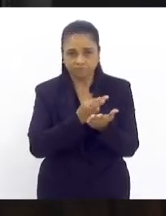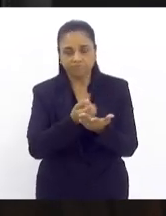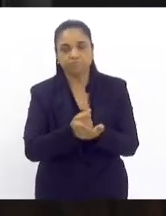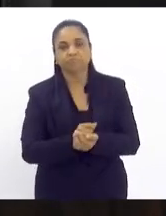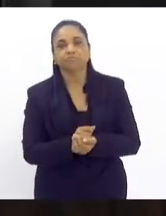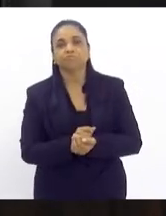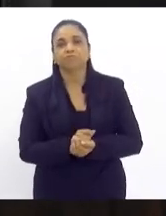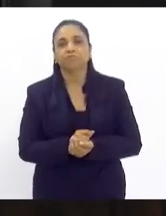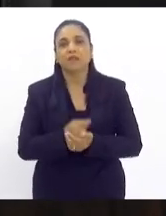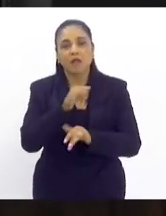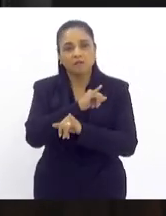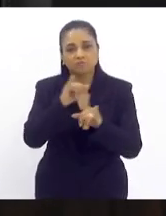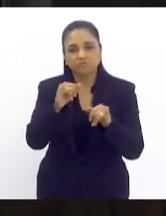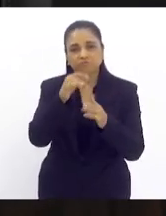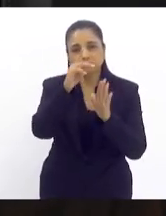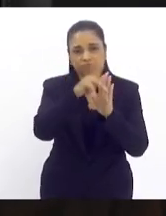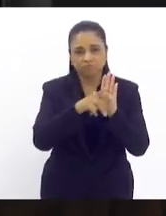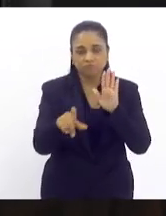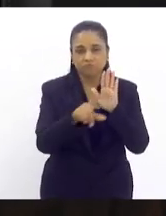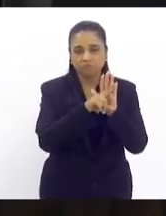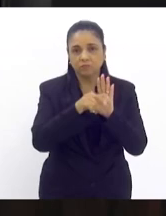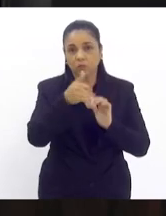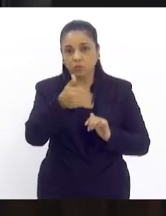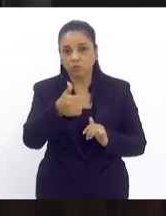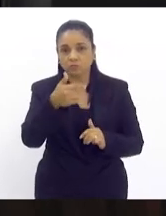autógrafo. Anuncio, projeto de lei número